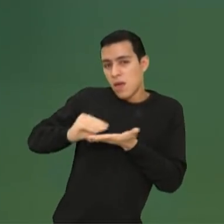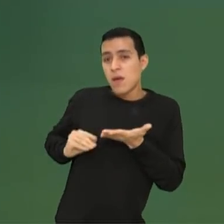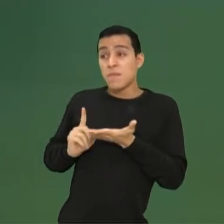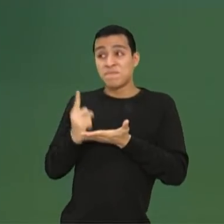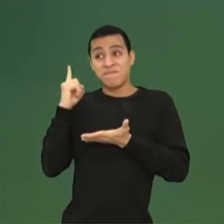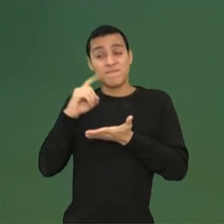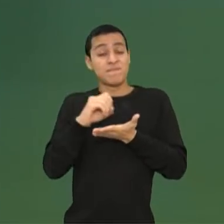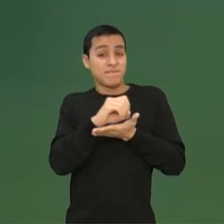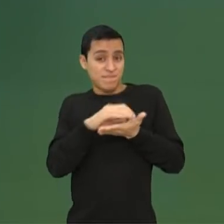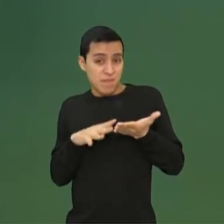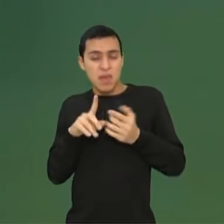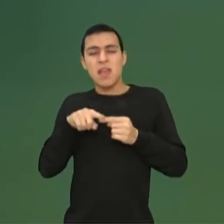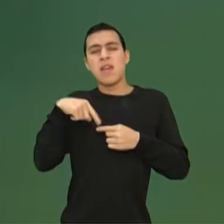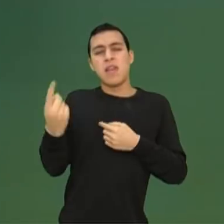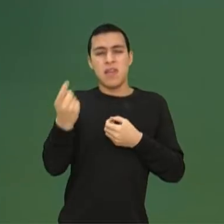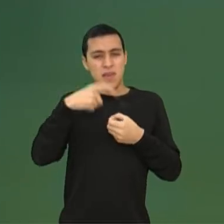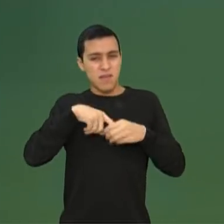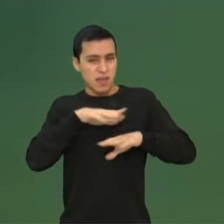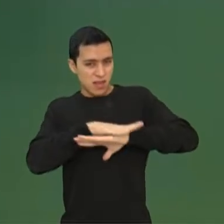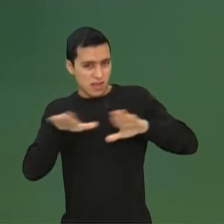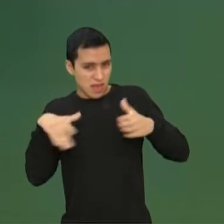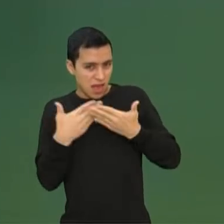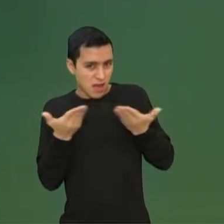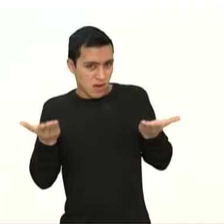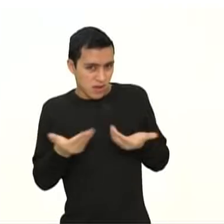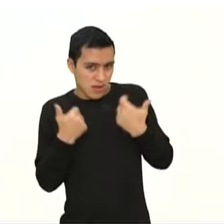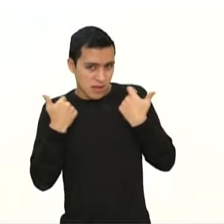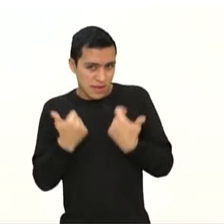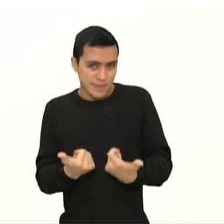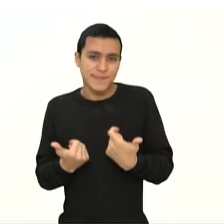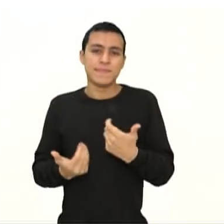exercício e eu volto para a gente encerrar nossa aula de hoje.